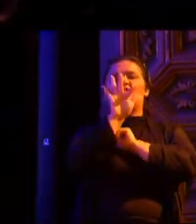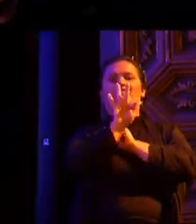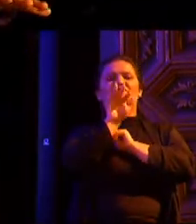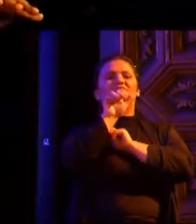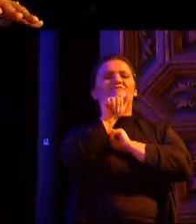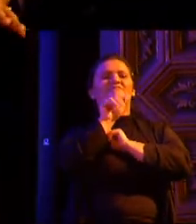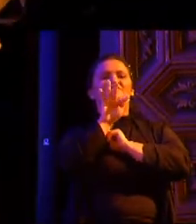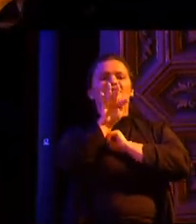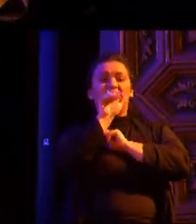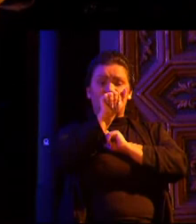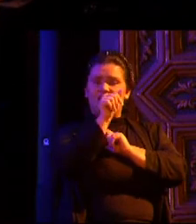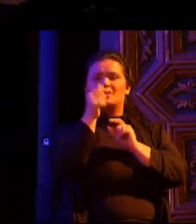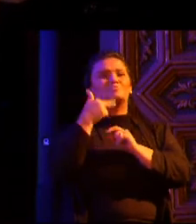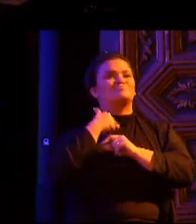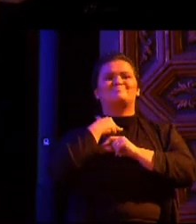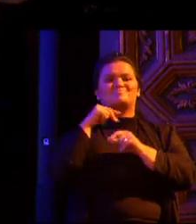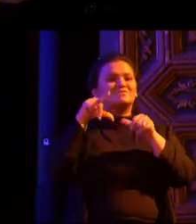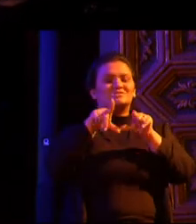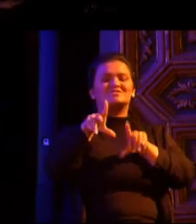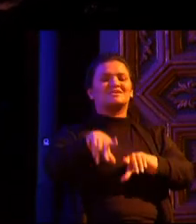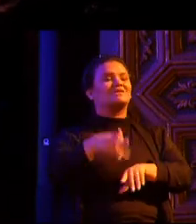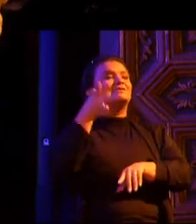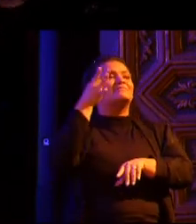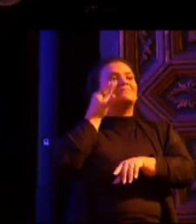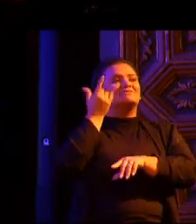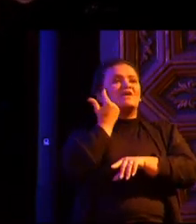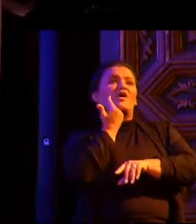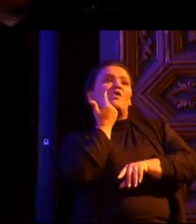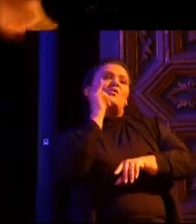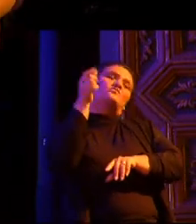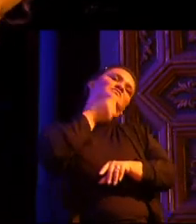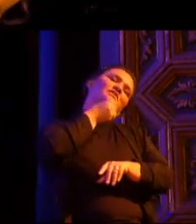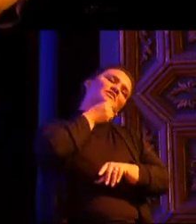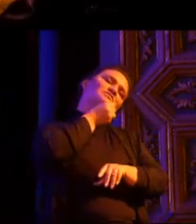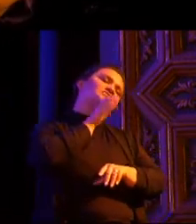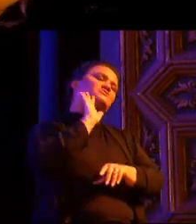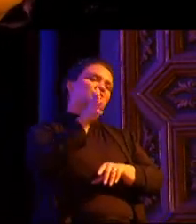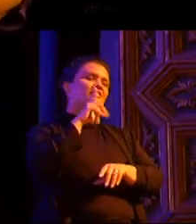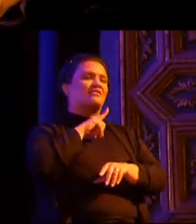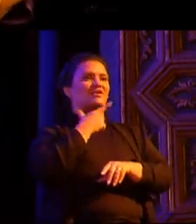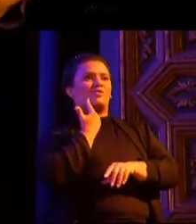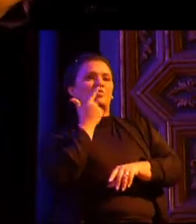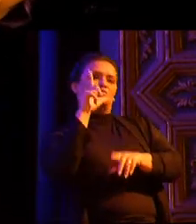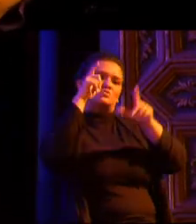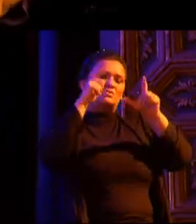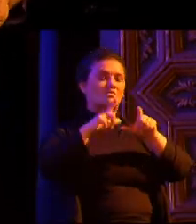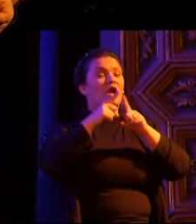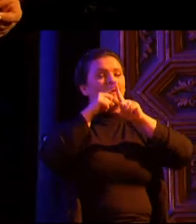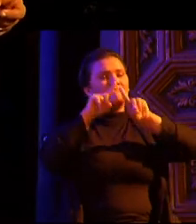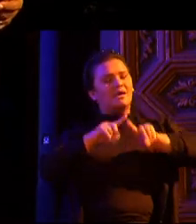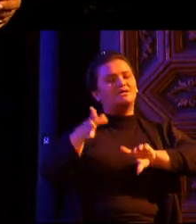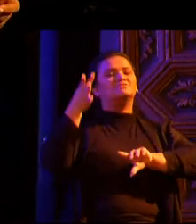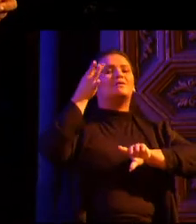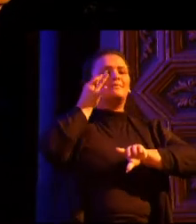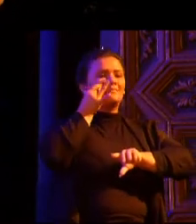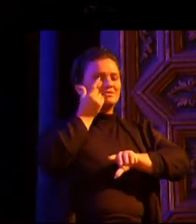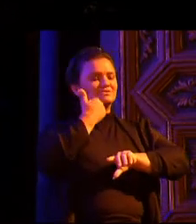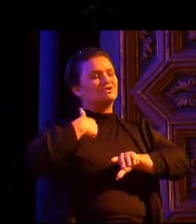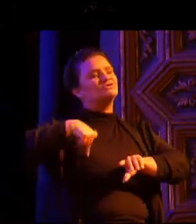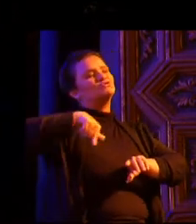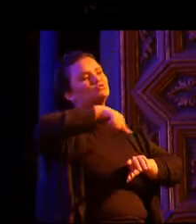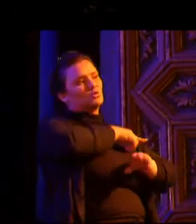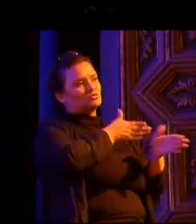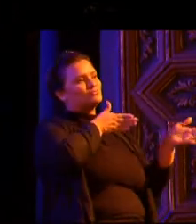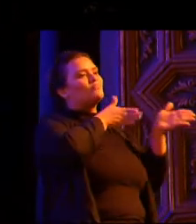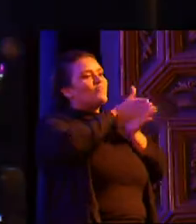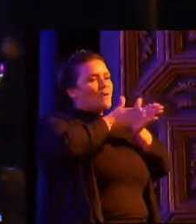não pôde estar aqui porque está encantando nos palcos com sua voz incomparável, mas está presente em todos os